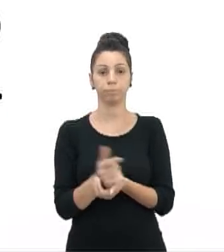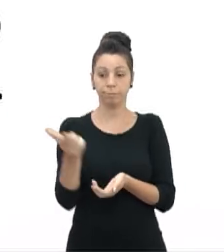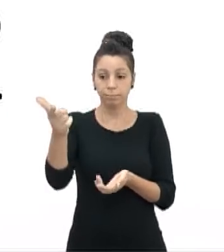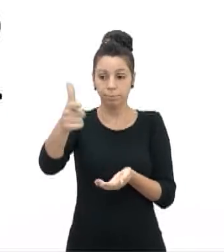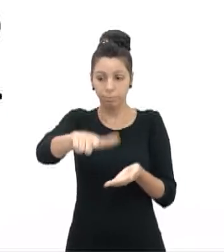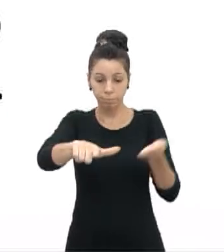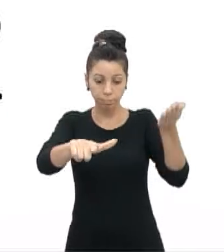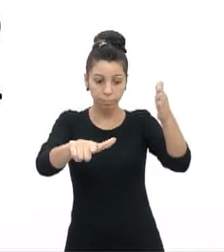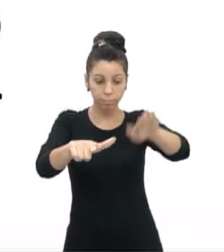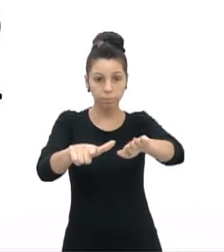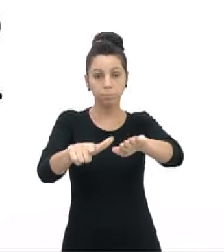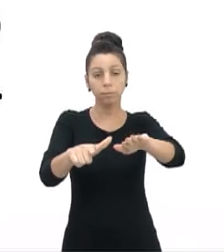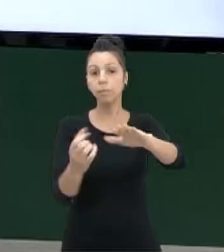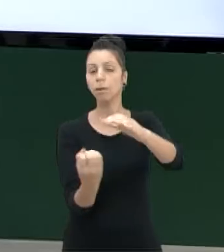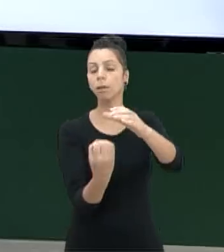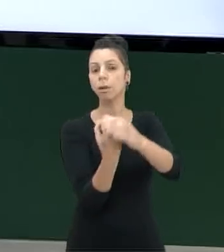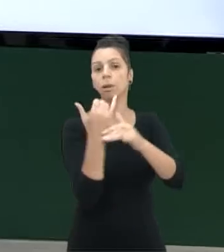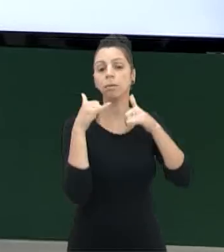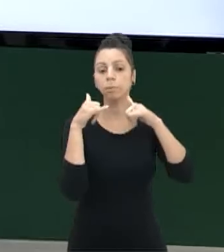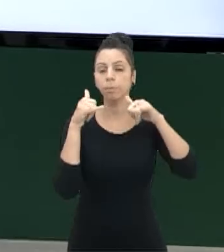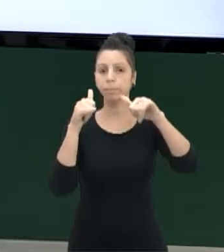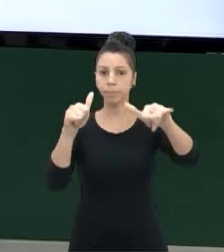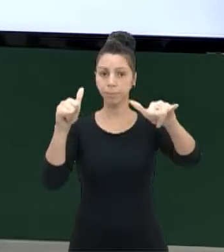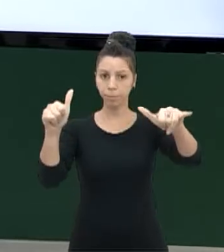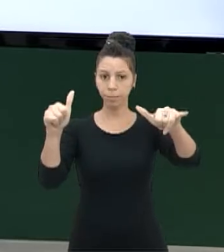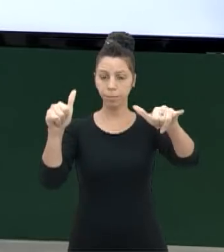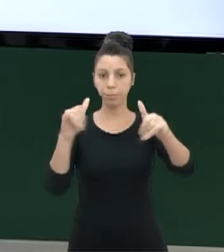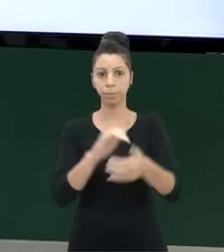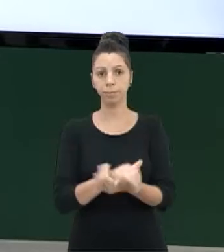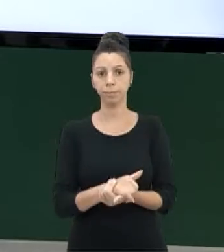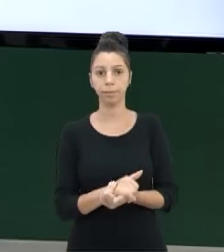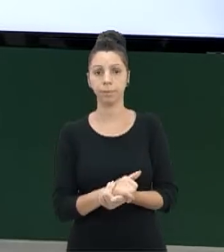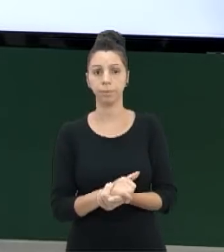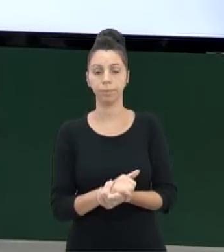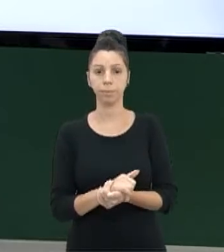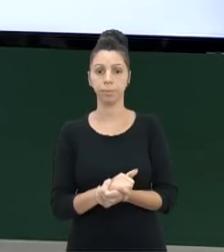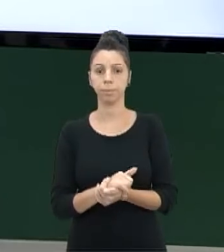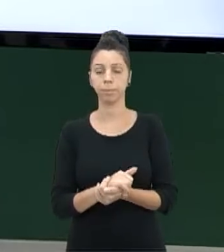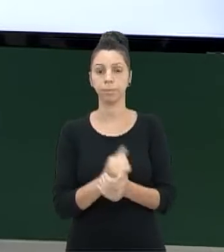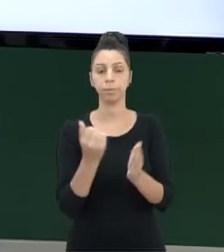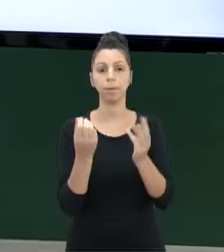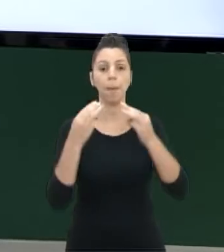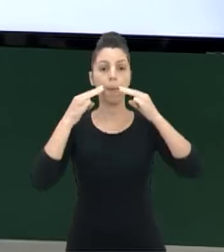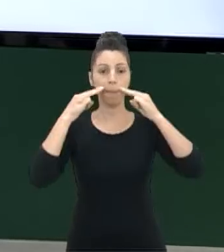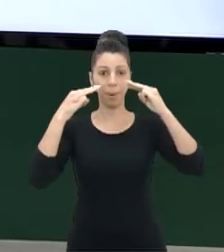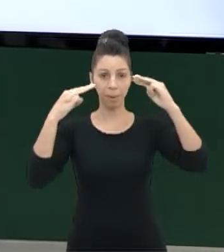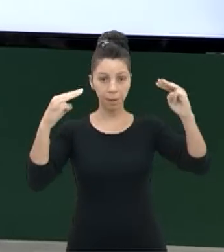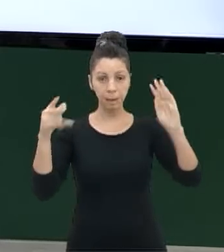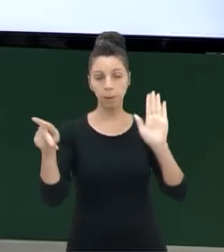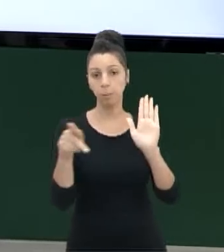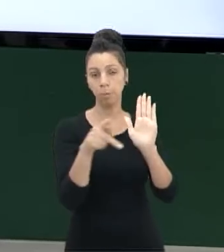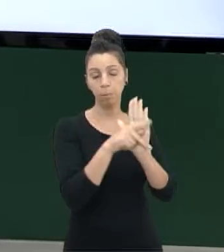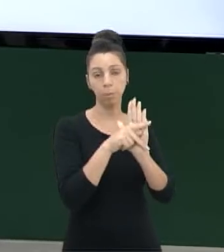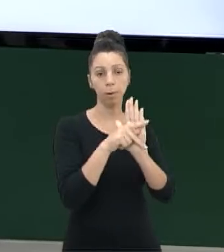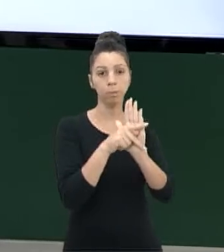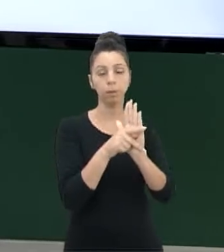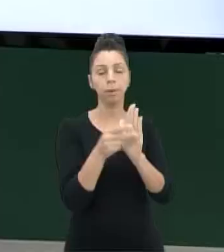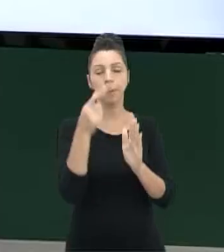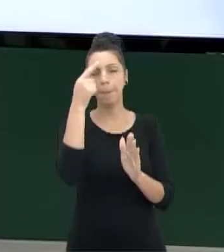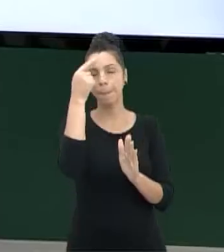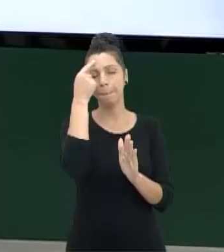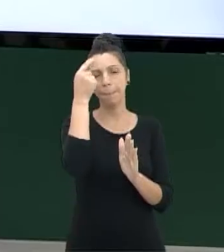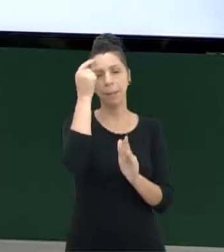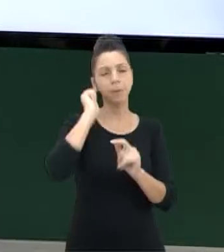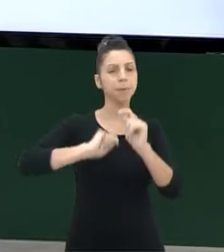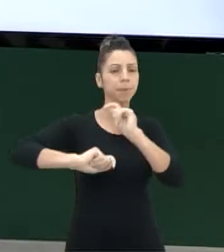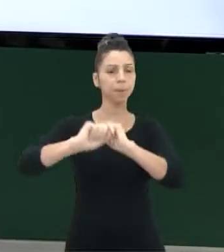folder, construir um folder, os publicitários, os marqueteiros, né, quem constrói, quem pensa esse gênero,